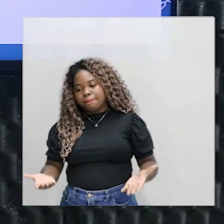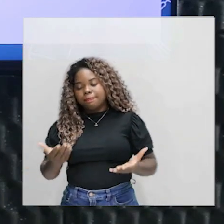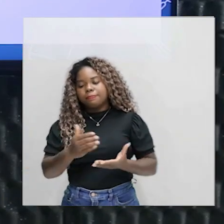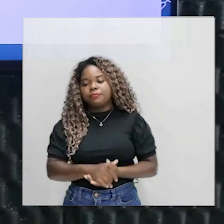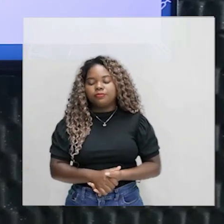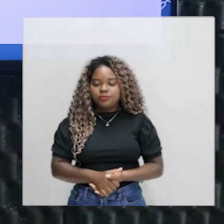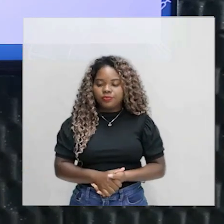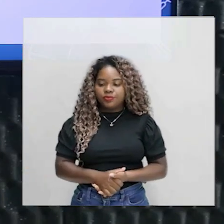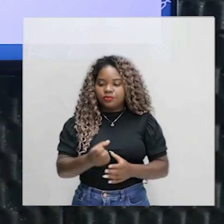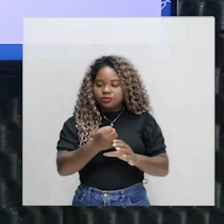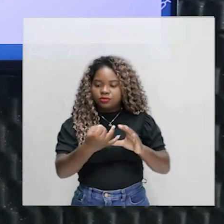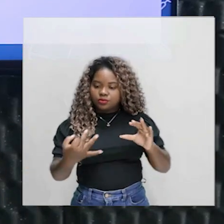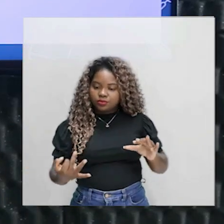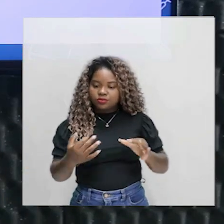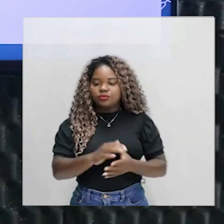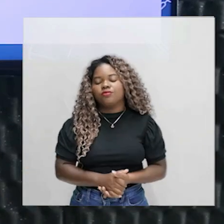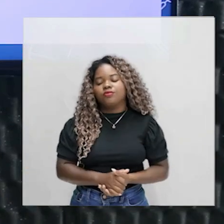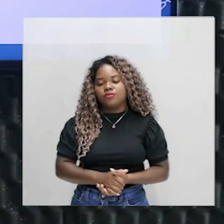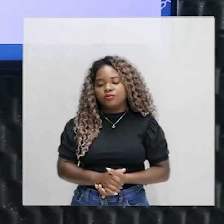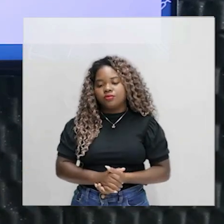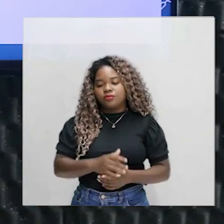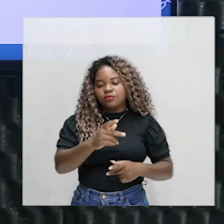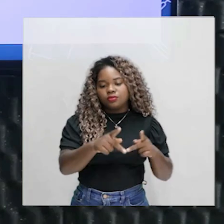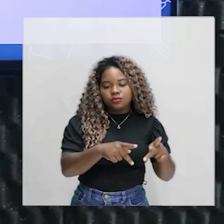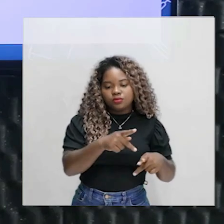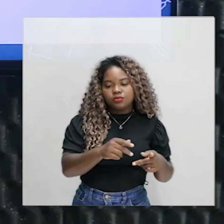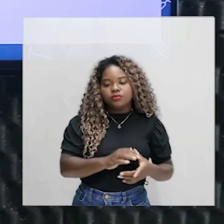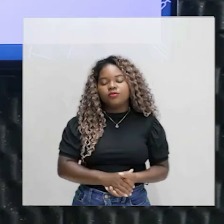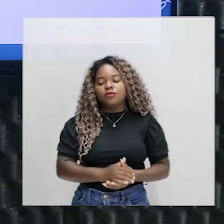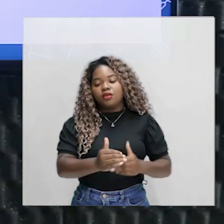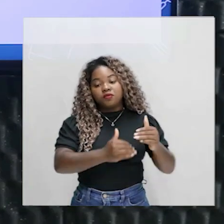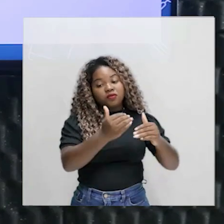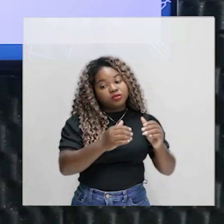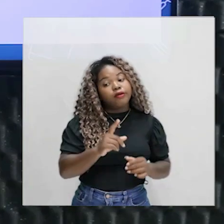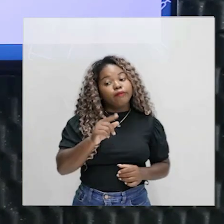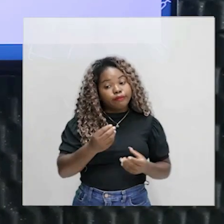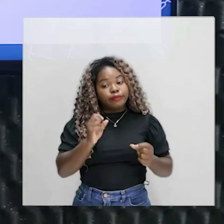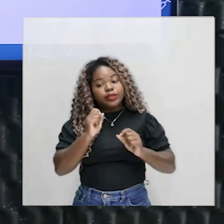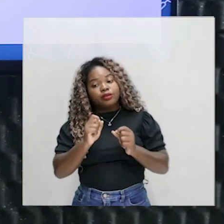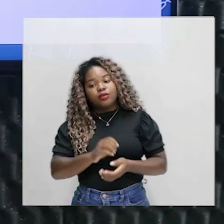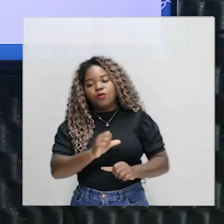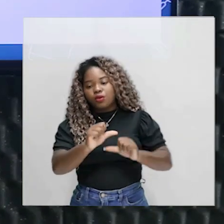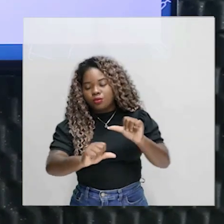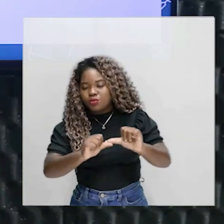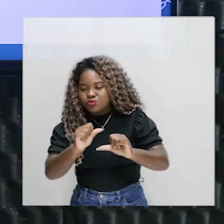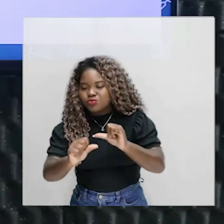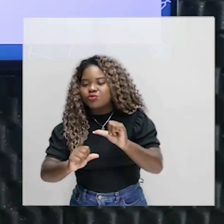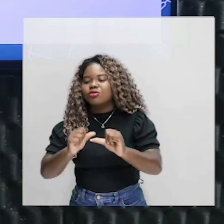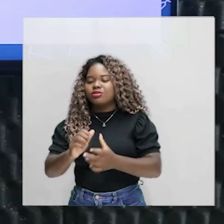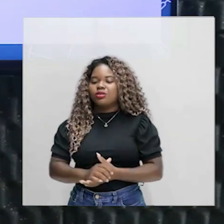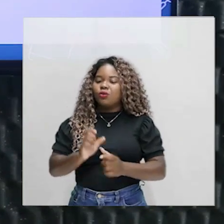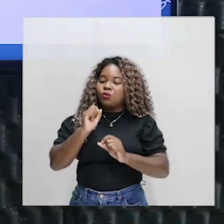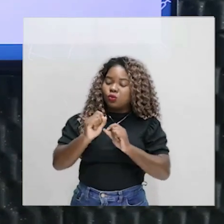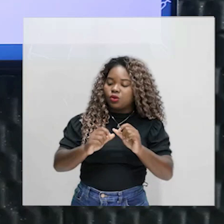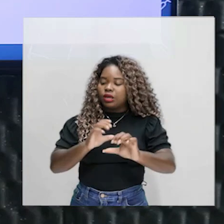taxas das características de uma população tá evolução é isso pessoal evolução é mudança o que